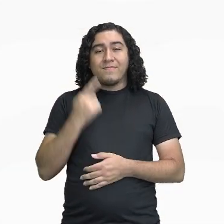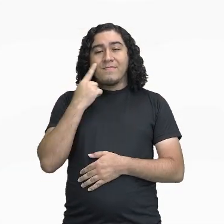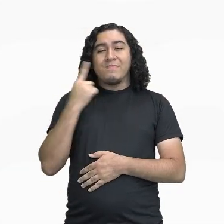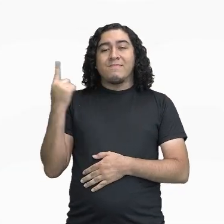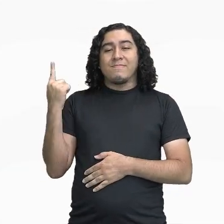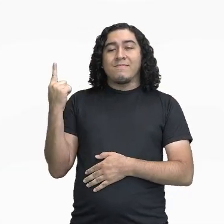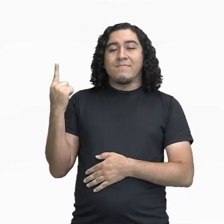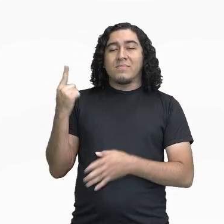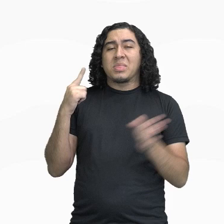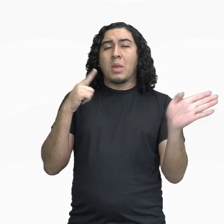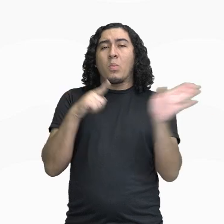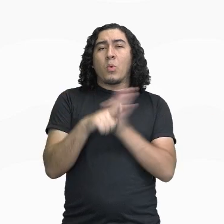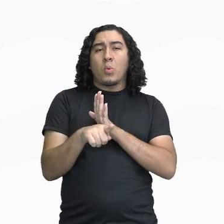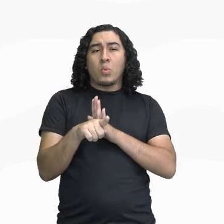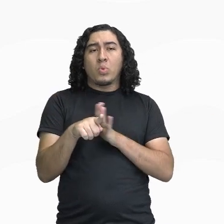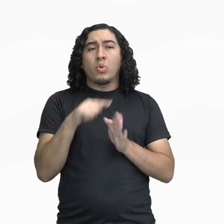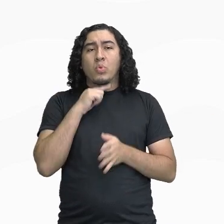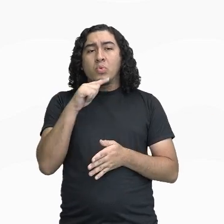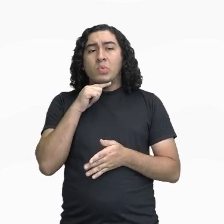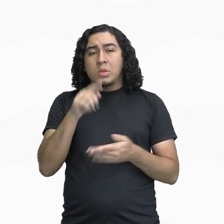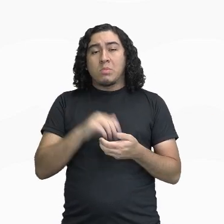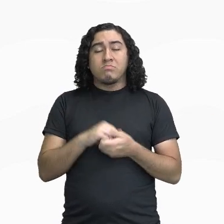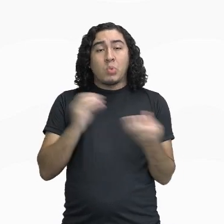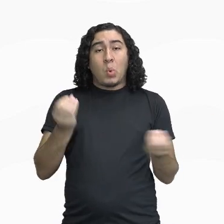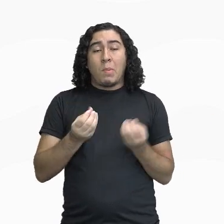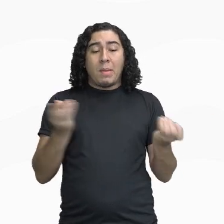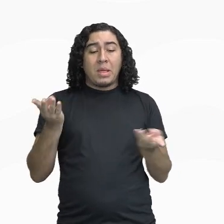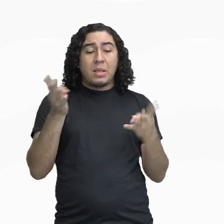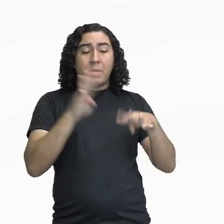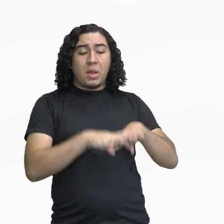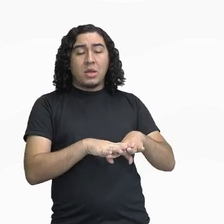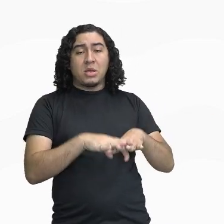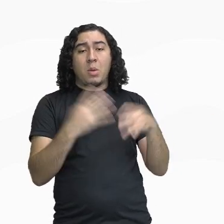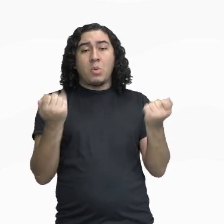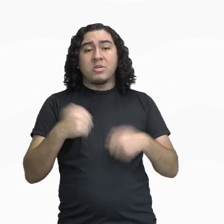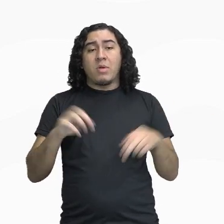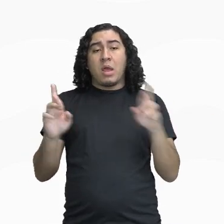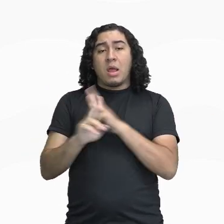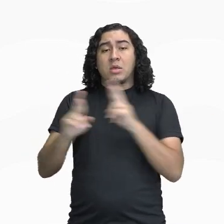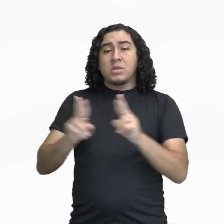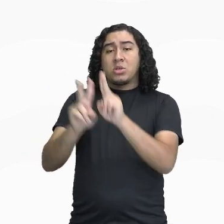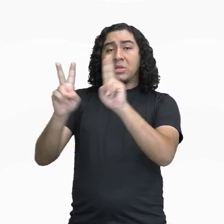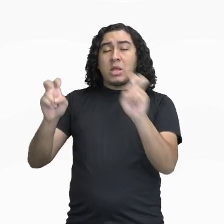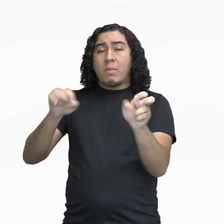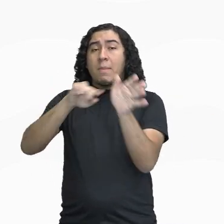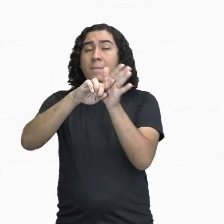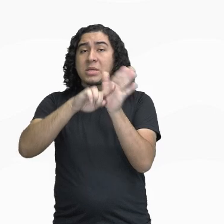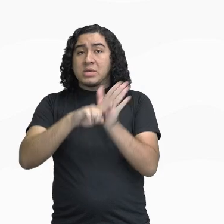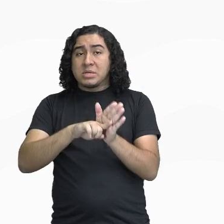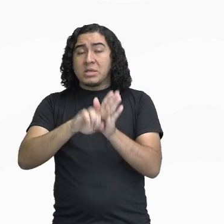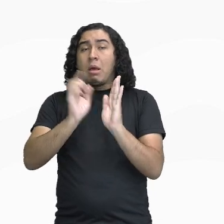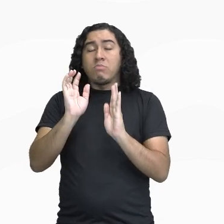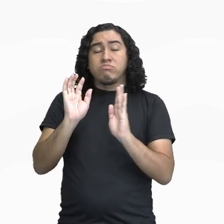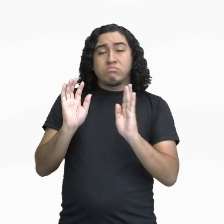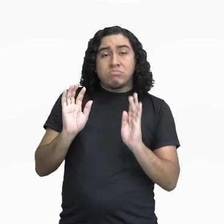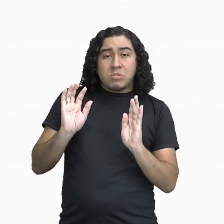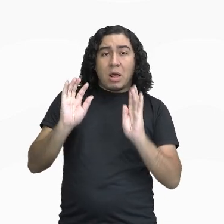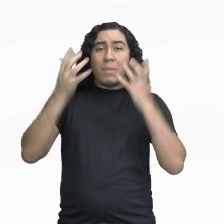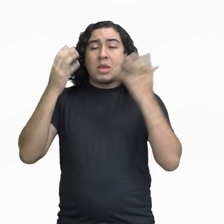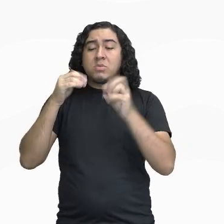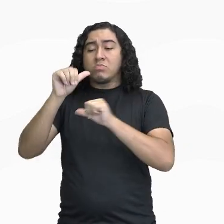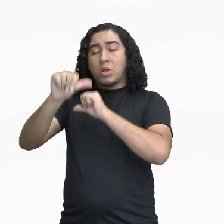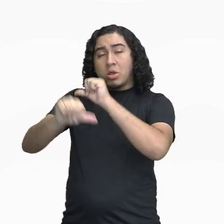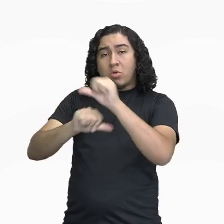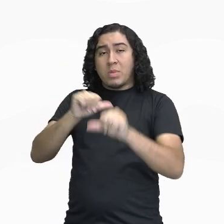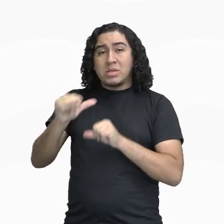Vamos com a nossa questão norteadora. Como a matemática pode ajudar a investigar as mudanças climáticas, levando em conta